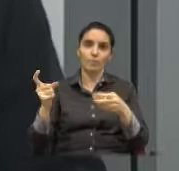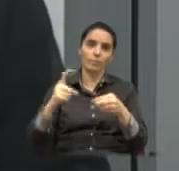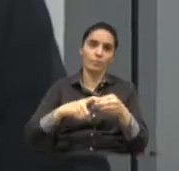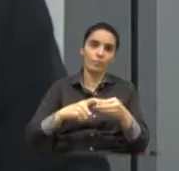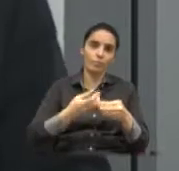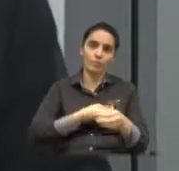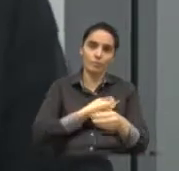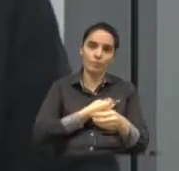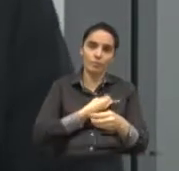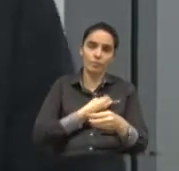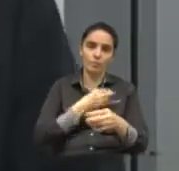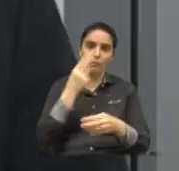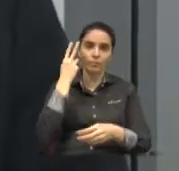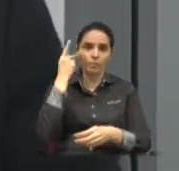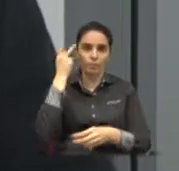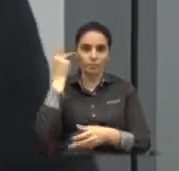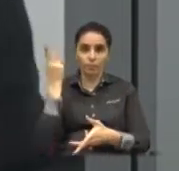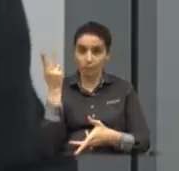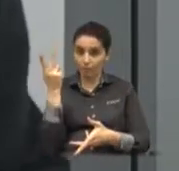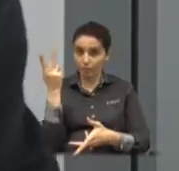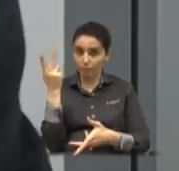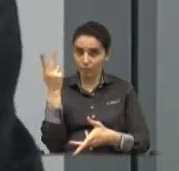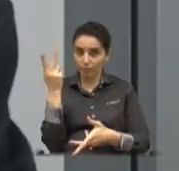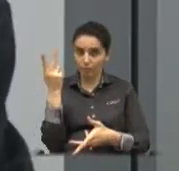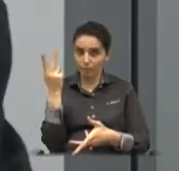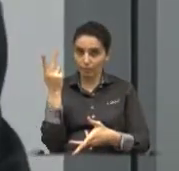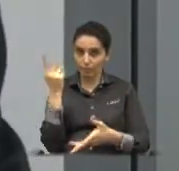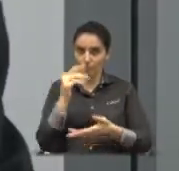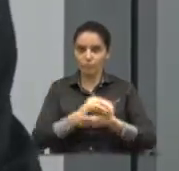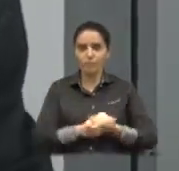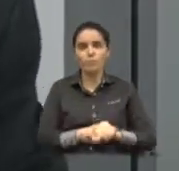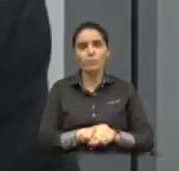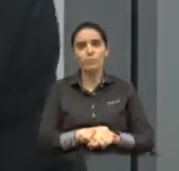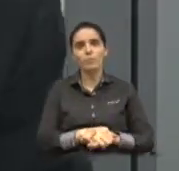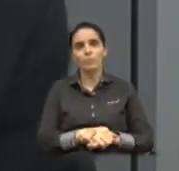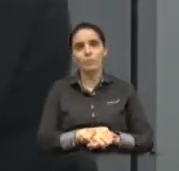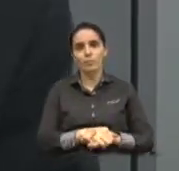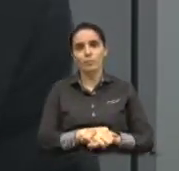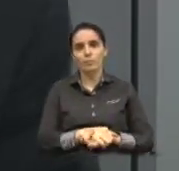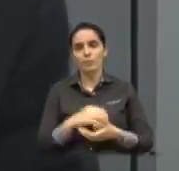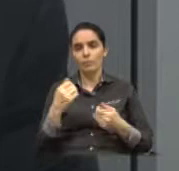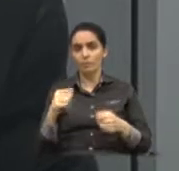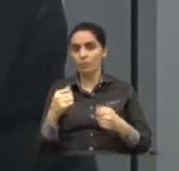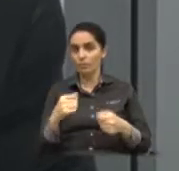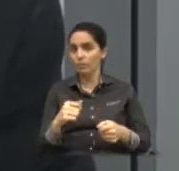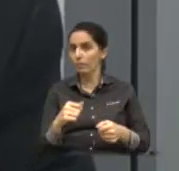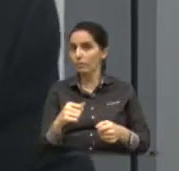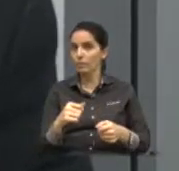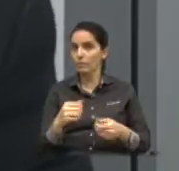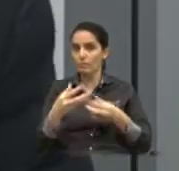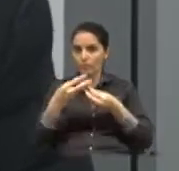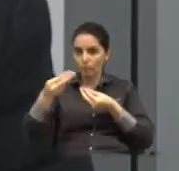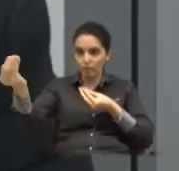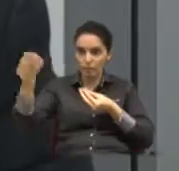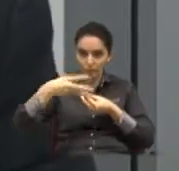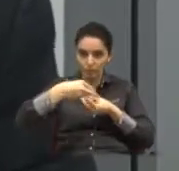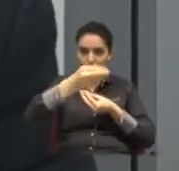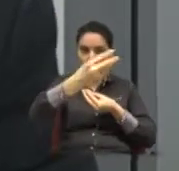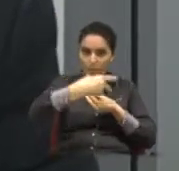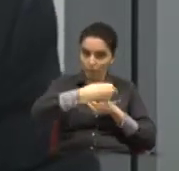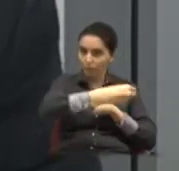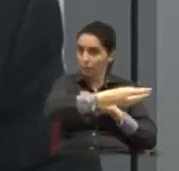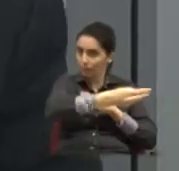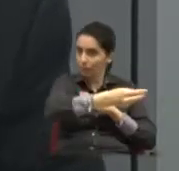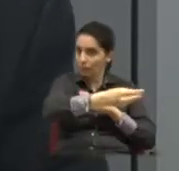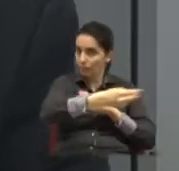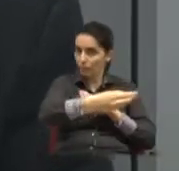vida, num simples passe de mágica. Então, acho que está na hora, né, de começarmos a compartilhar as responsabilidades e começar